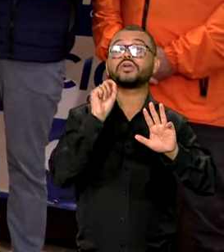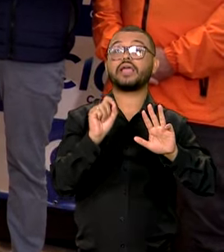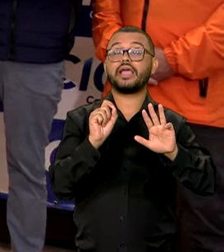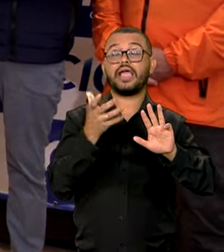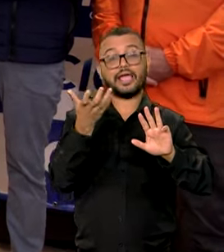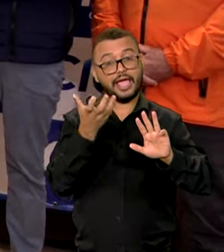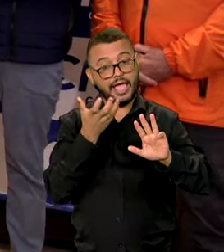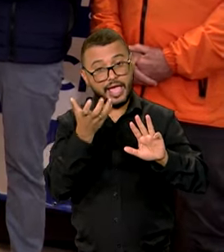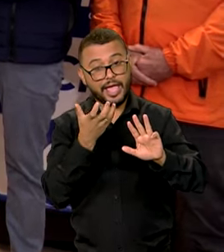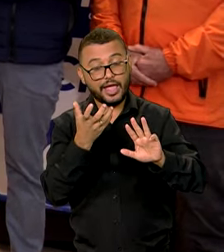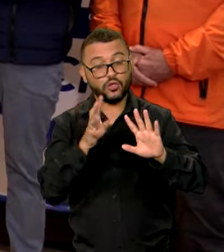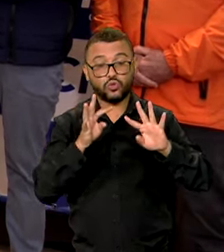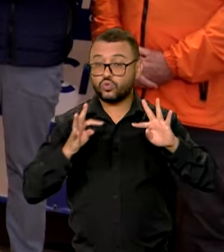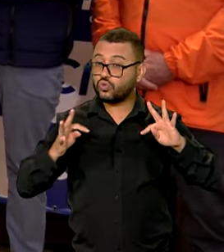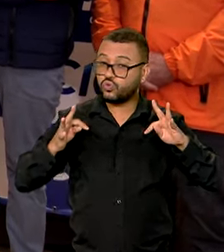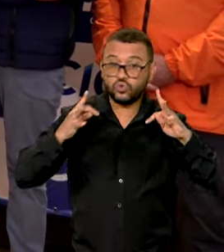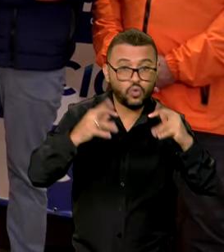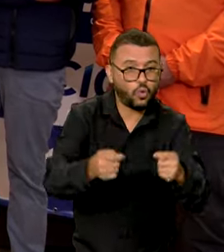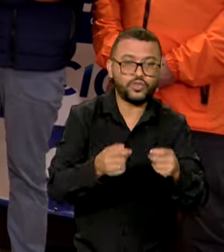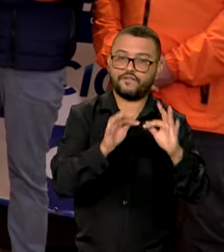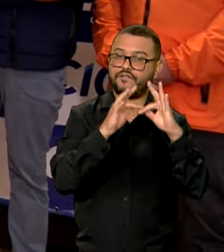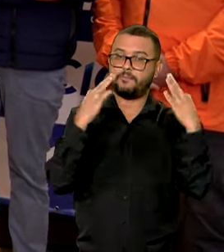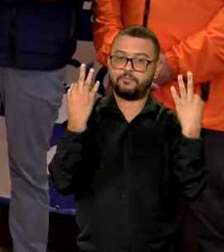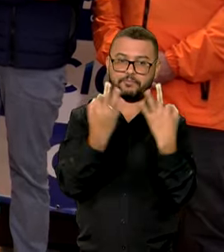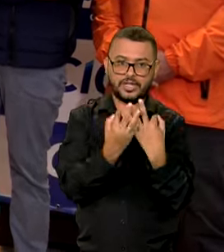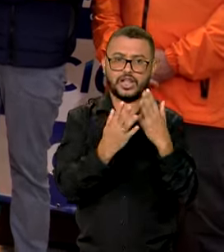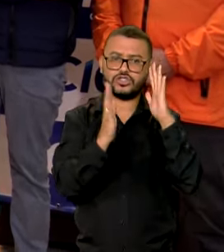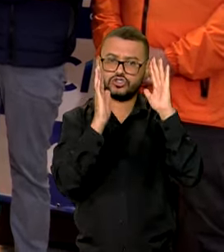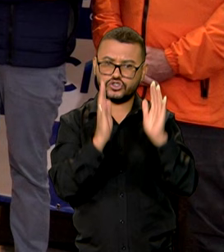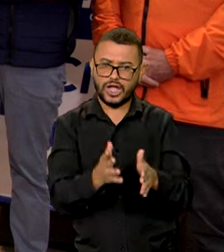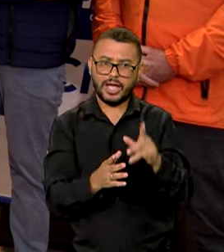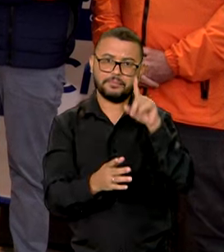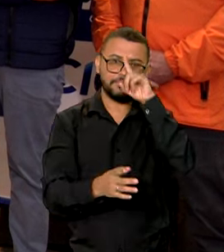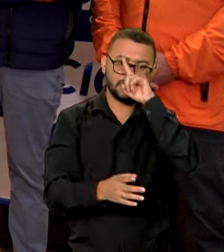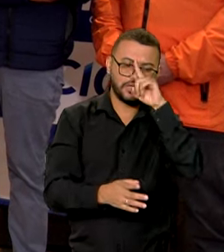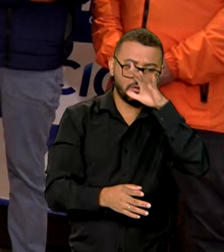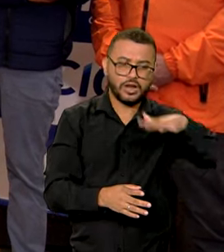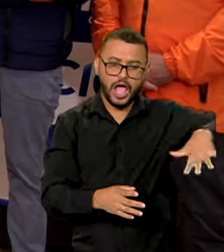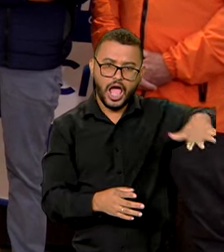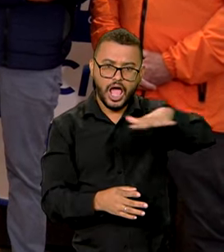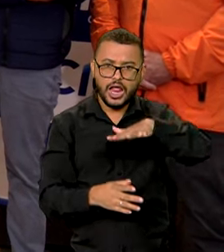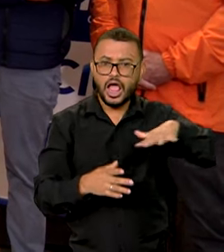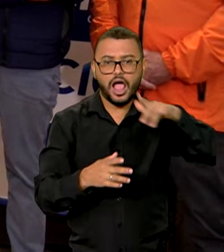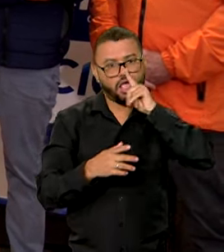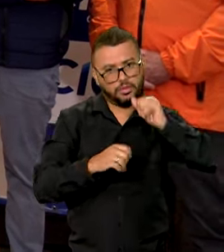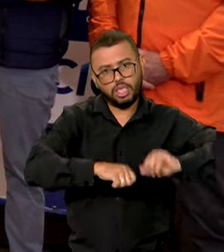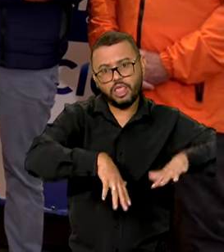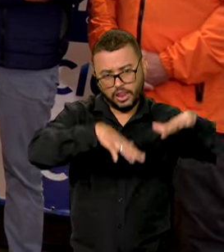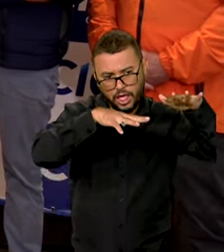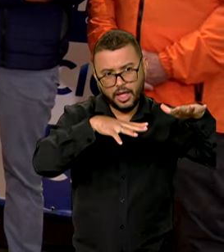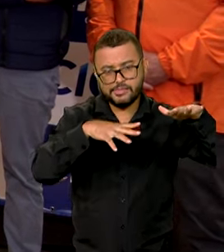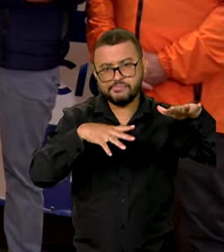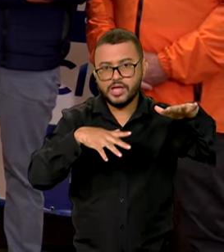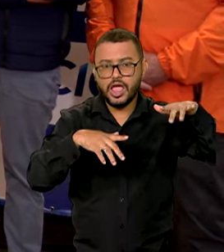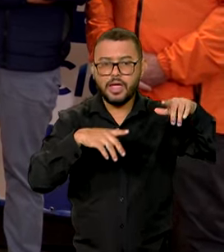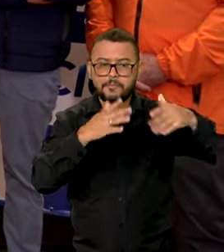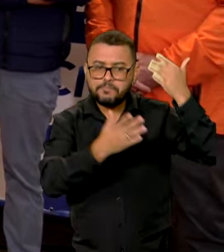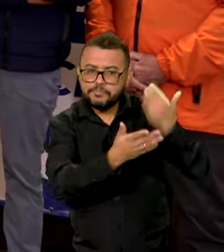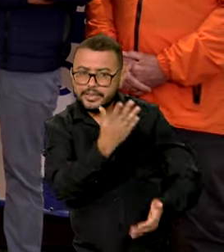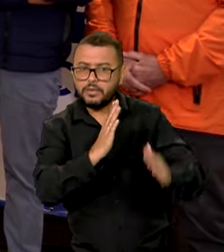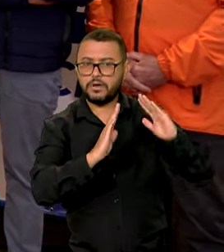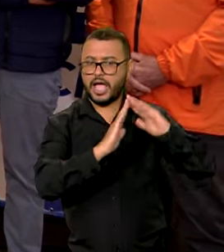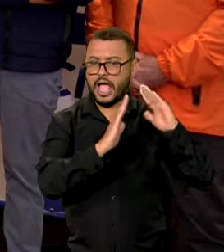que todas as famílias que estão na mancha, né, da área alagada, que